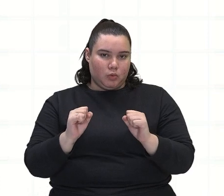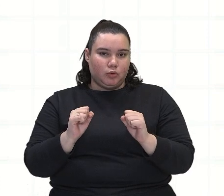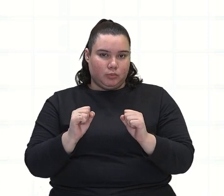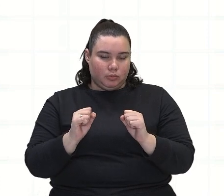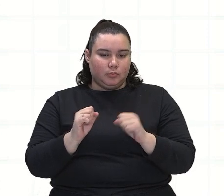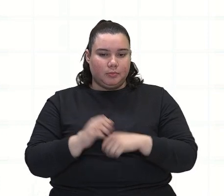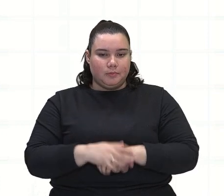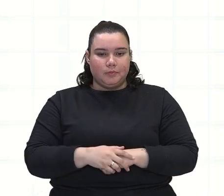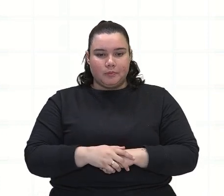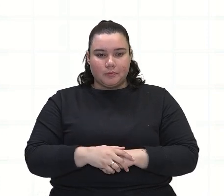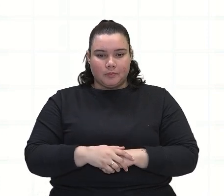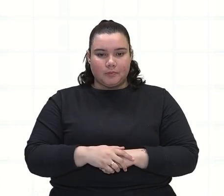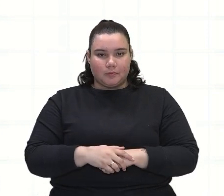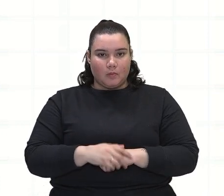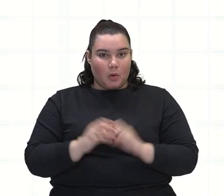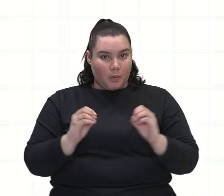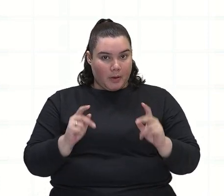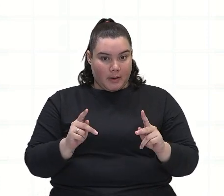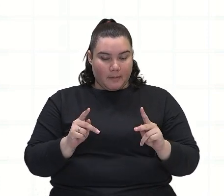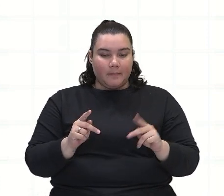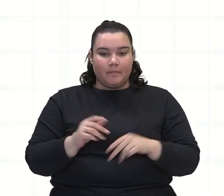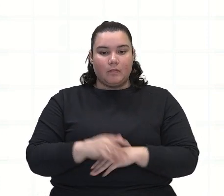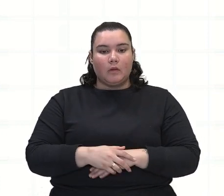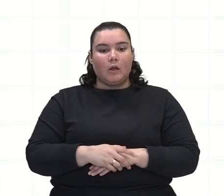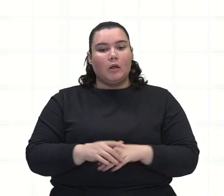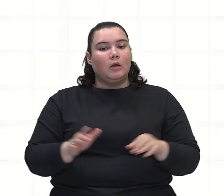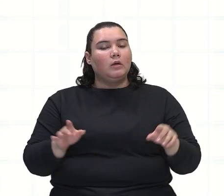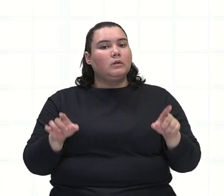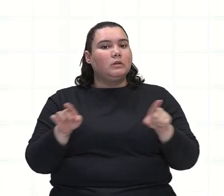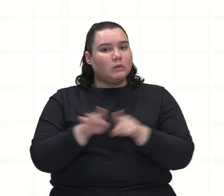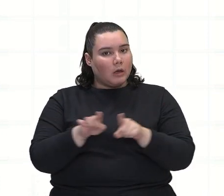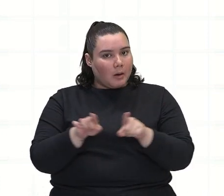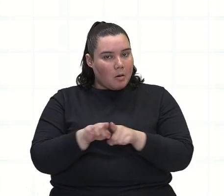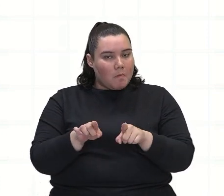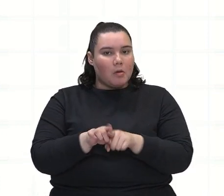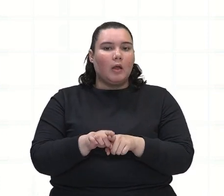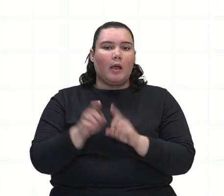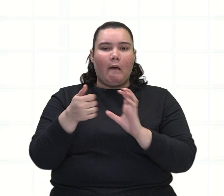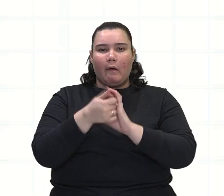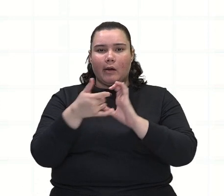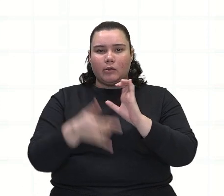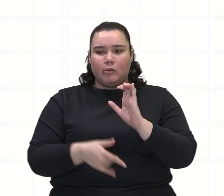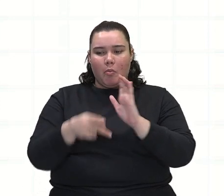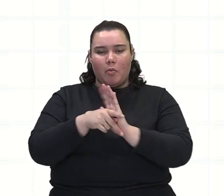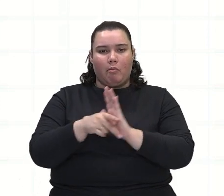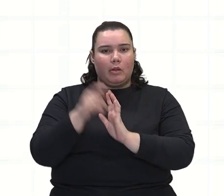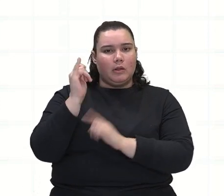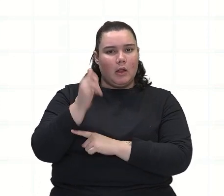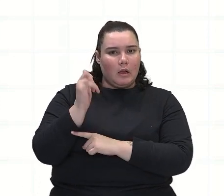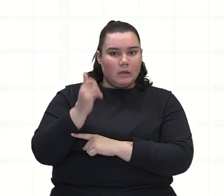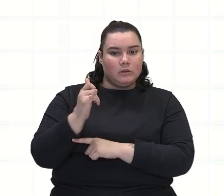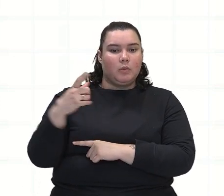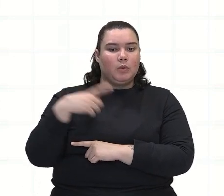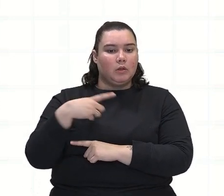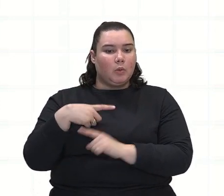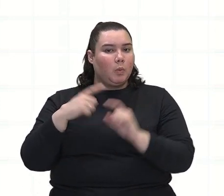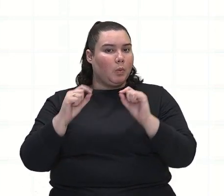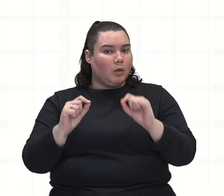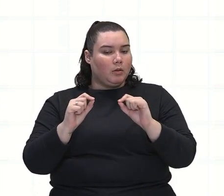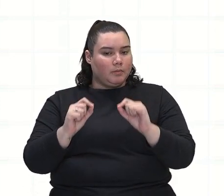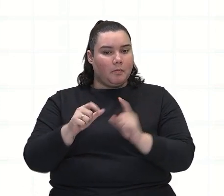fictício, imaginário, certo? E nessa história, os elementos desse tipo textual narração são